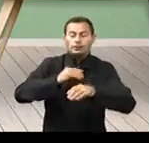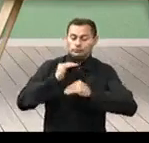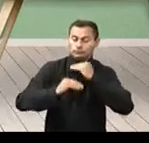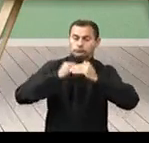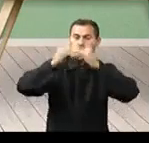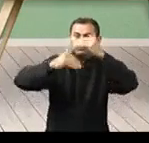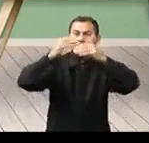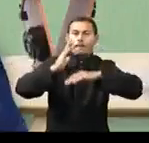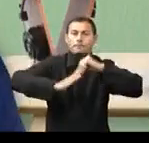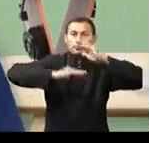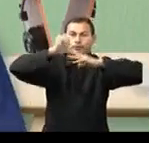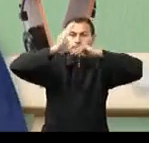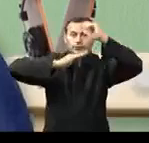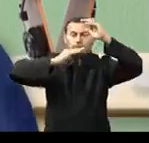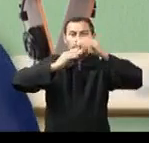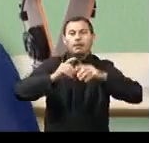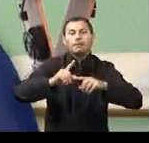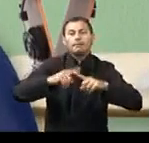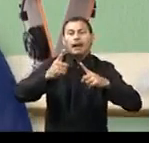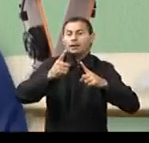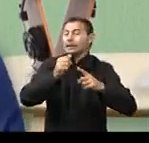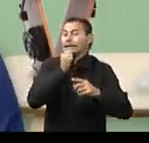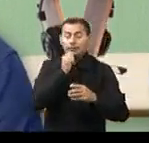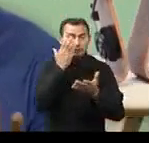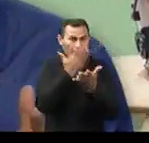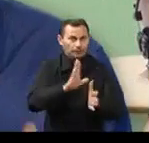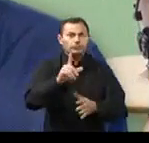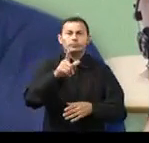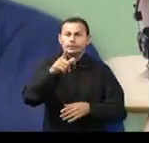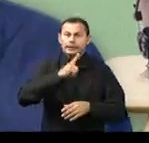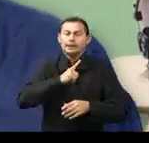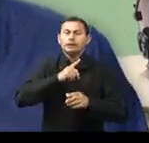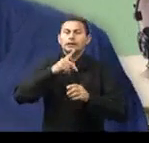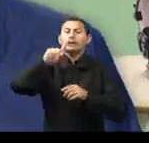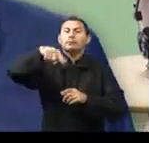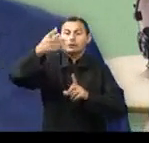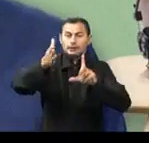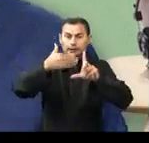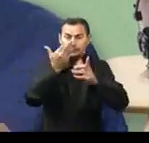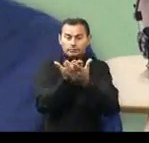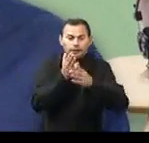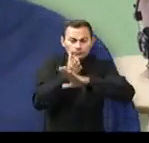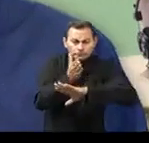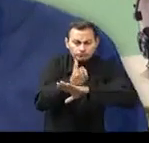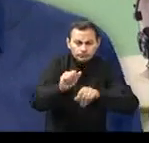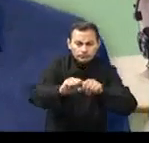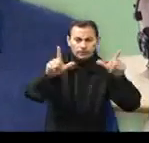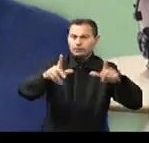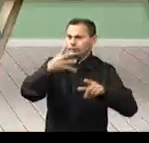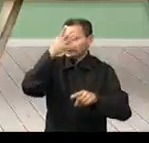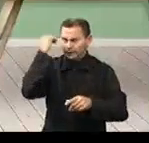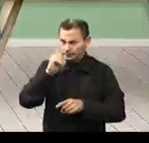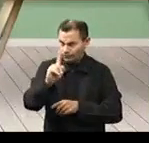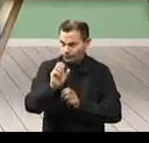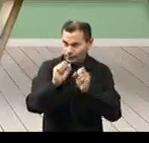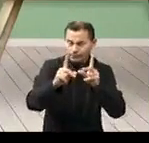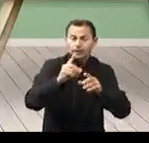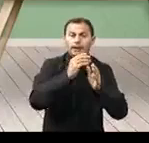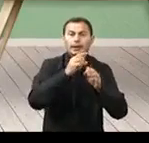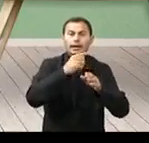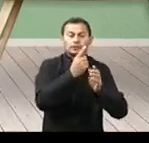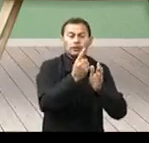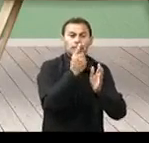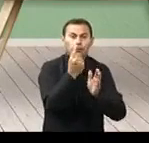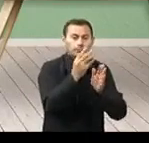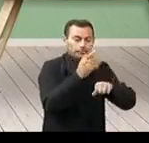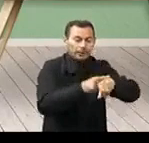sucesso profissional. Mas não acabou, você ainda tem a sua pós-aula para acessar. Não vai esquecer, hein? Cada parte do